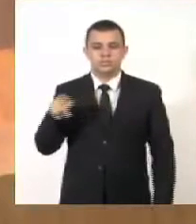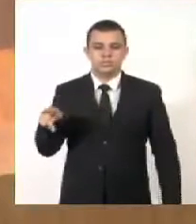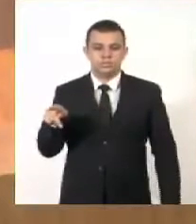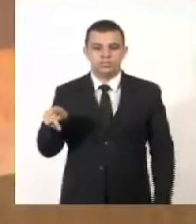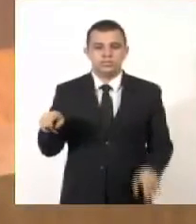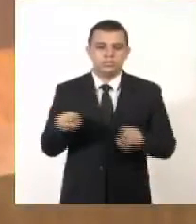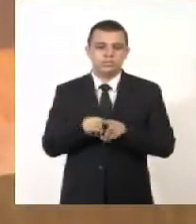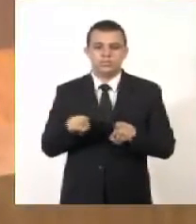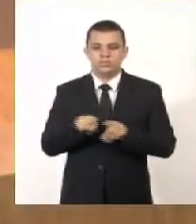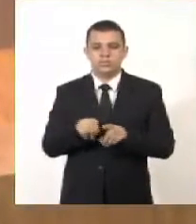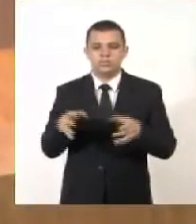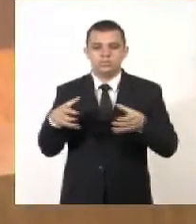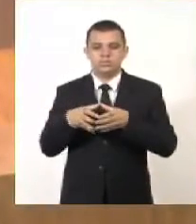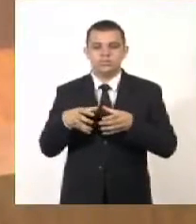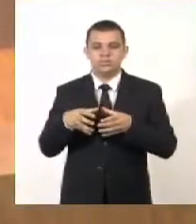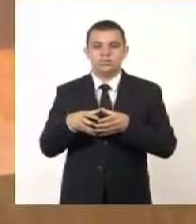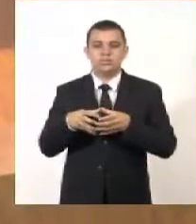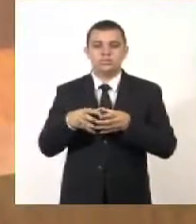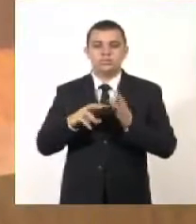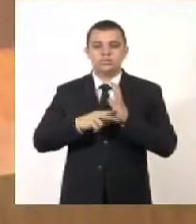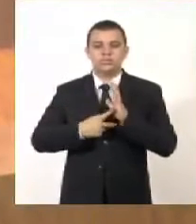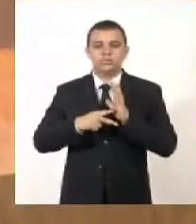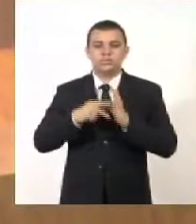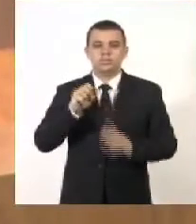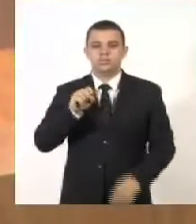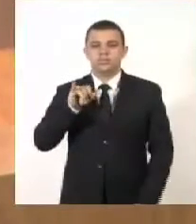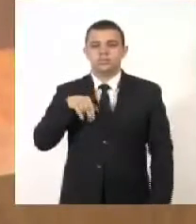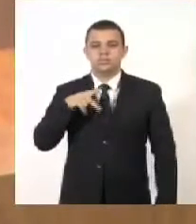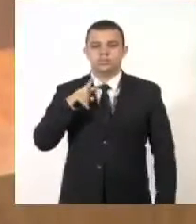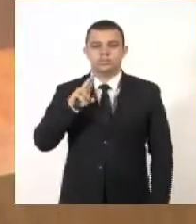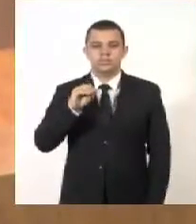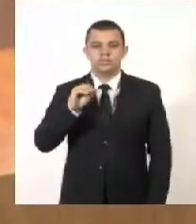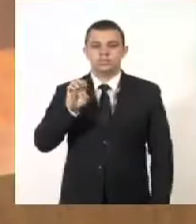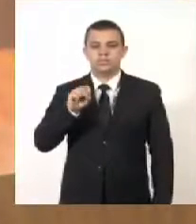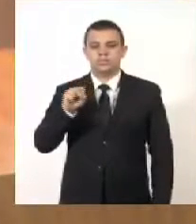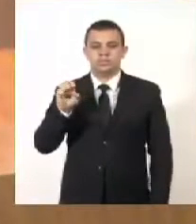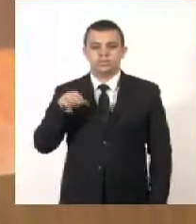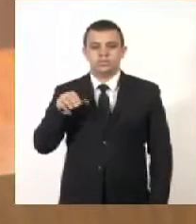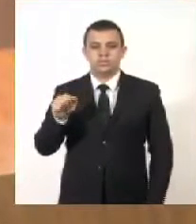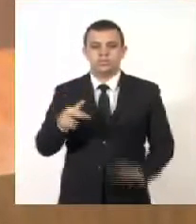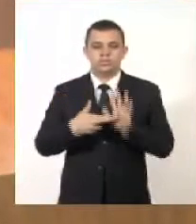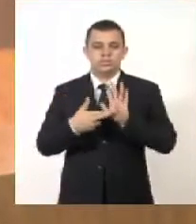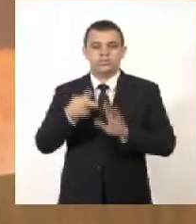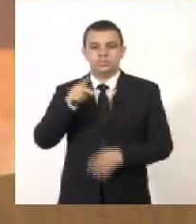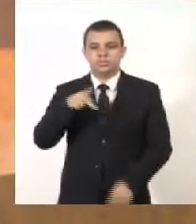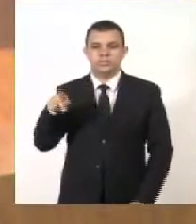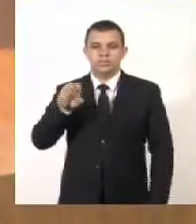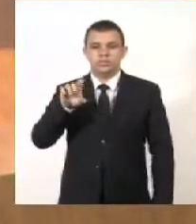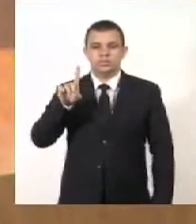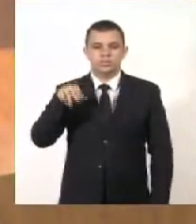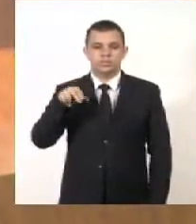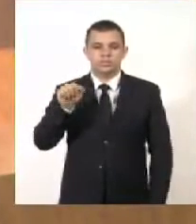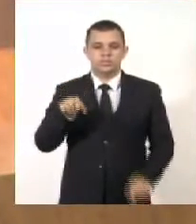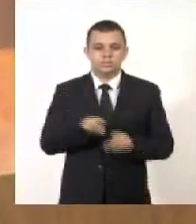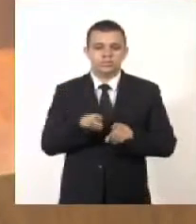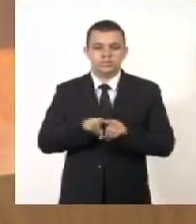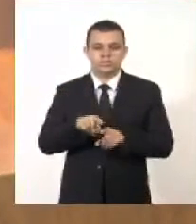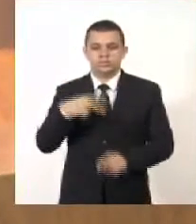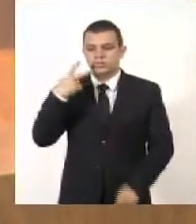e o Simproecema na pessoa da professora Edna e vereadora lá de Itapecuru, que aqui está